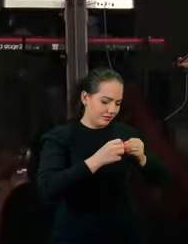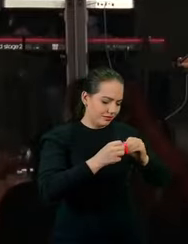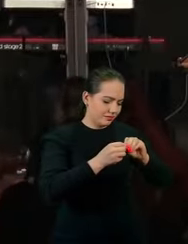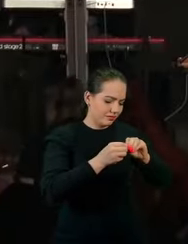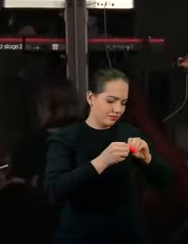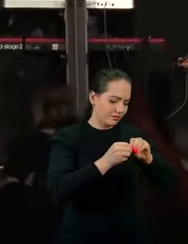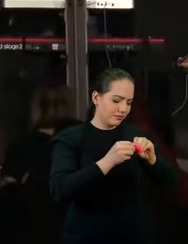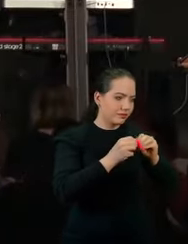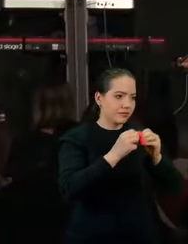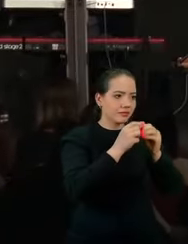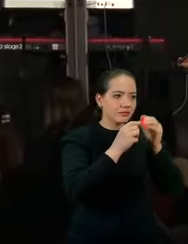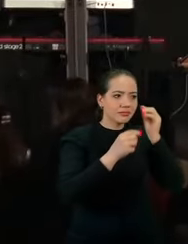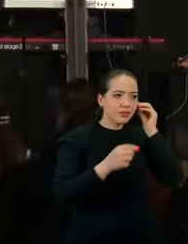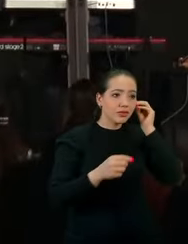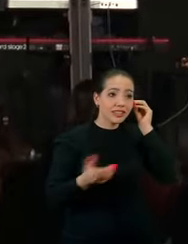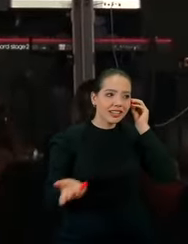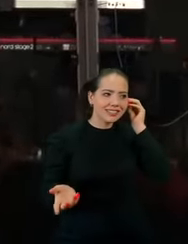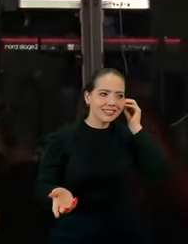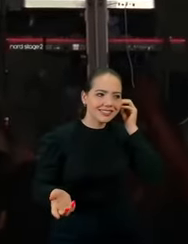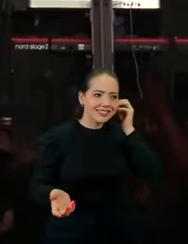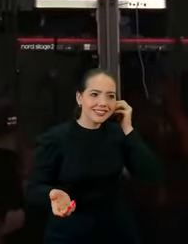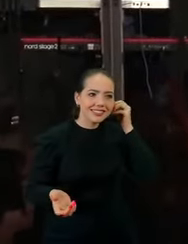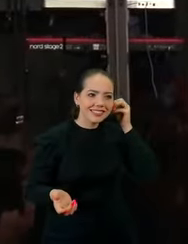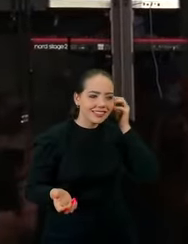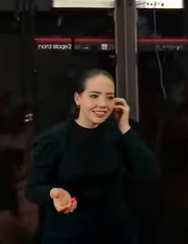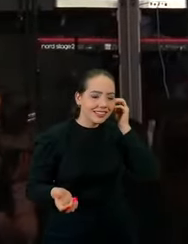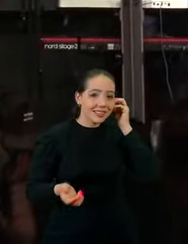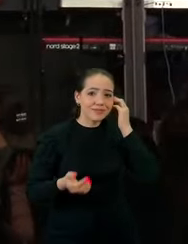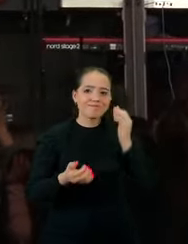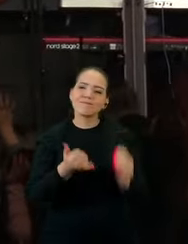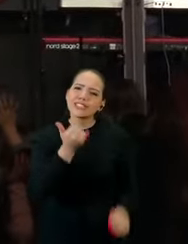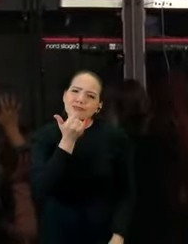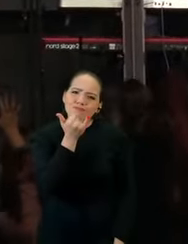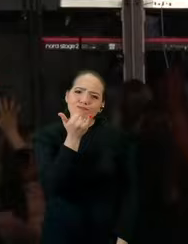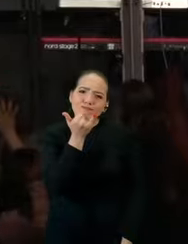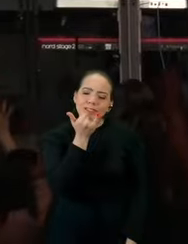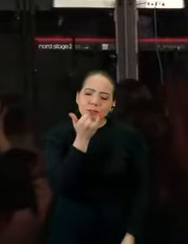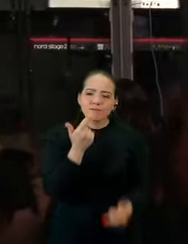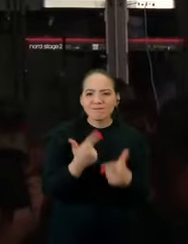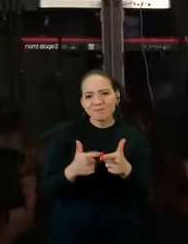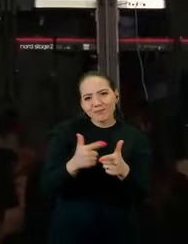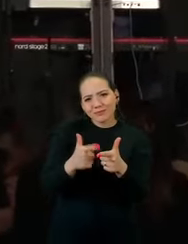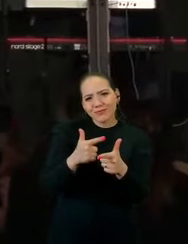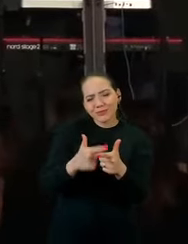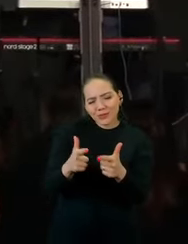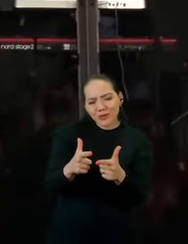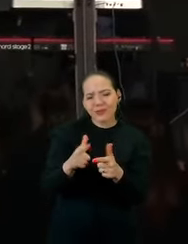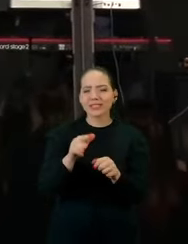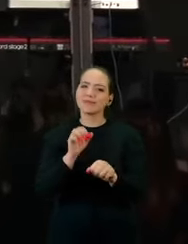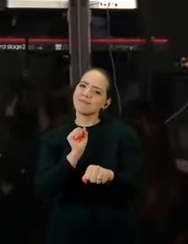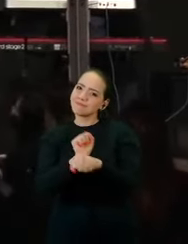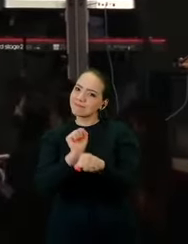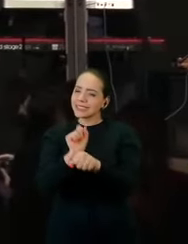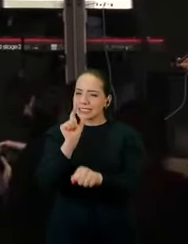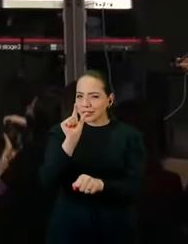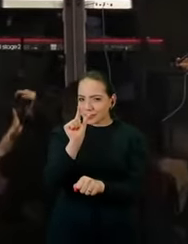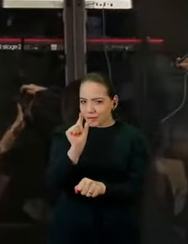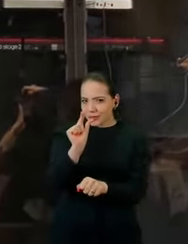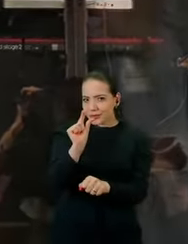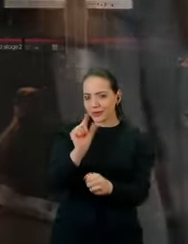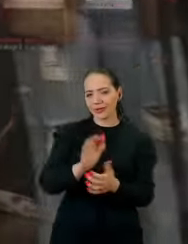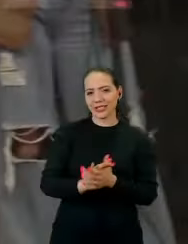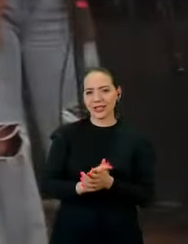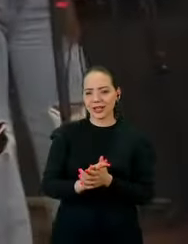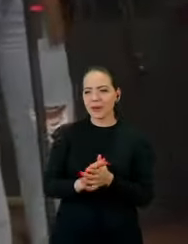restaurar, construir a sua vida através da minha presença. A presença de Deus é viva nesse